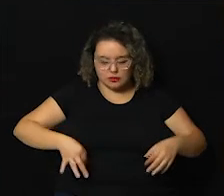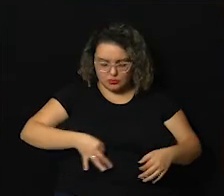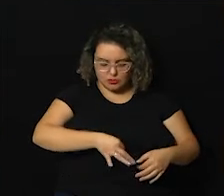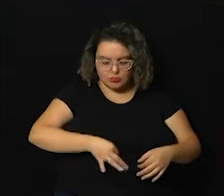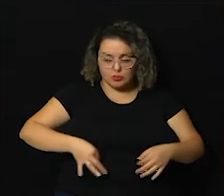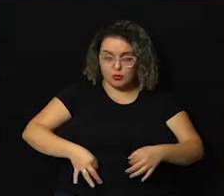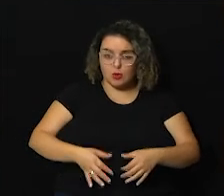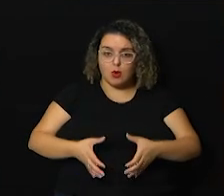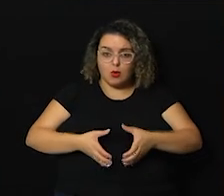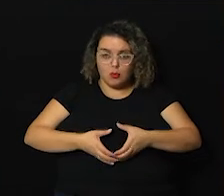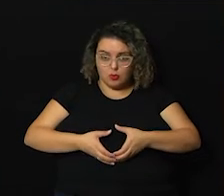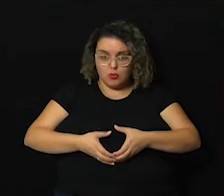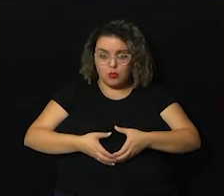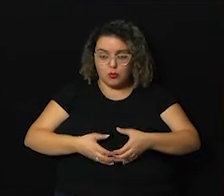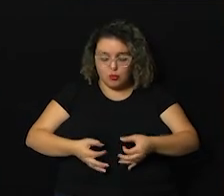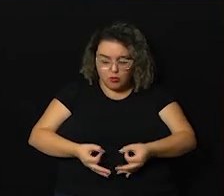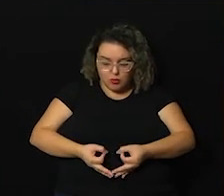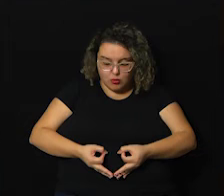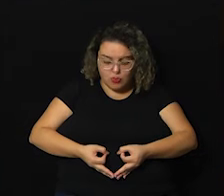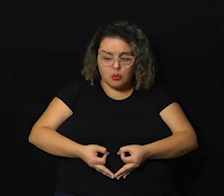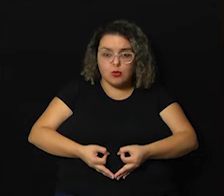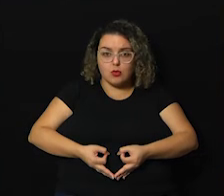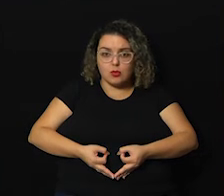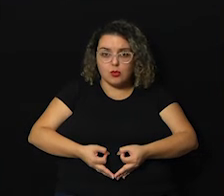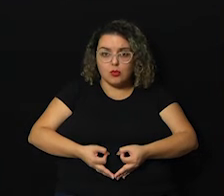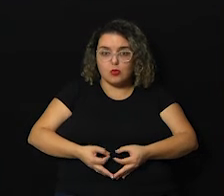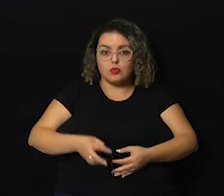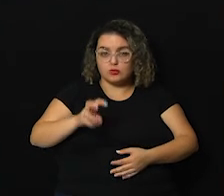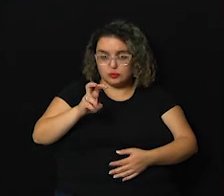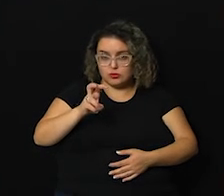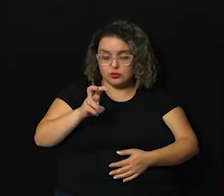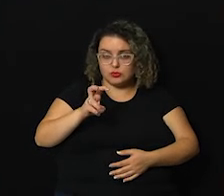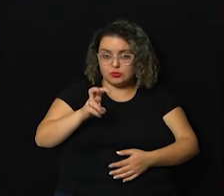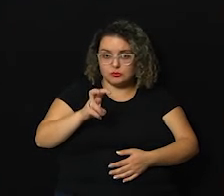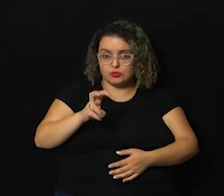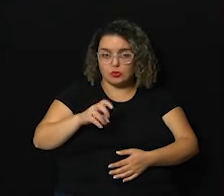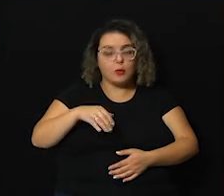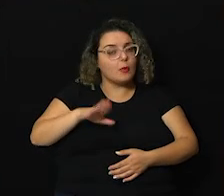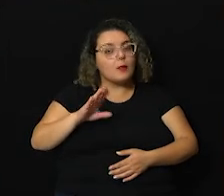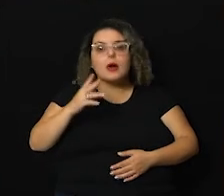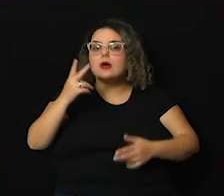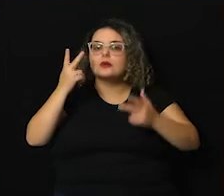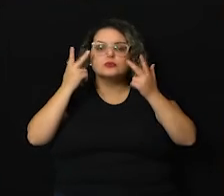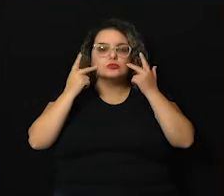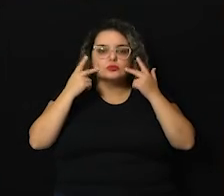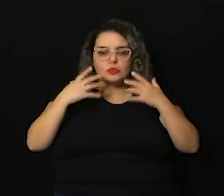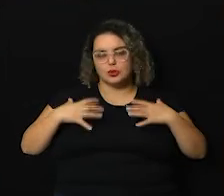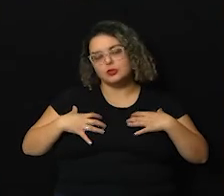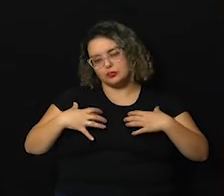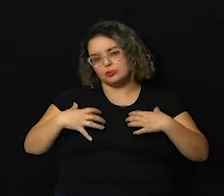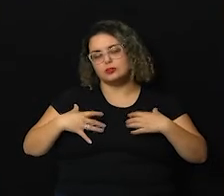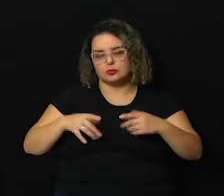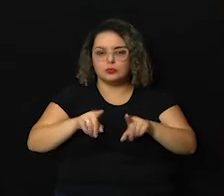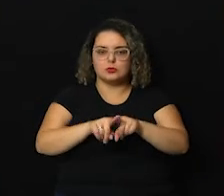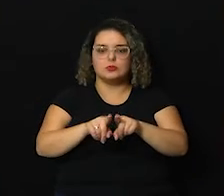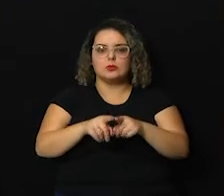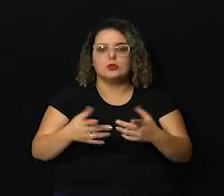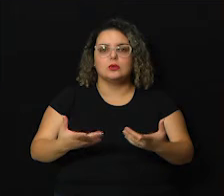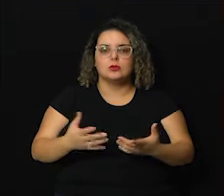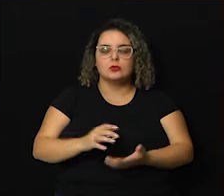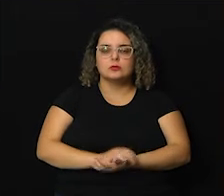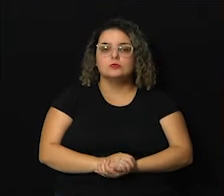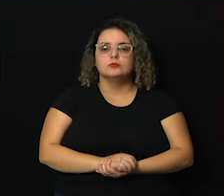grosso, estômago, colo de útero. Esses 5 são os tumores mais frequentes. E o de pulmão, evidentemente. Não é?